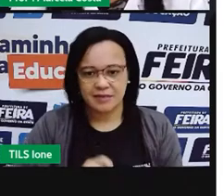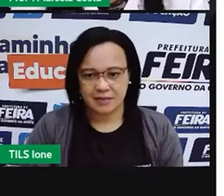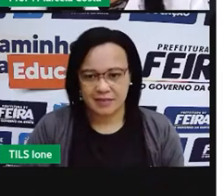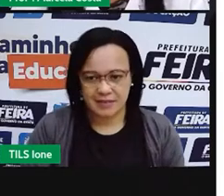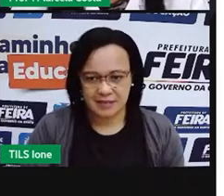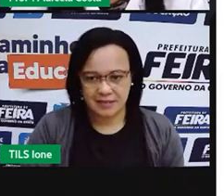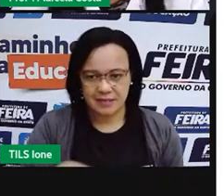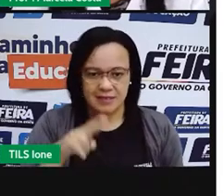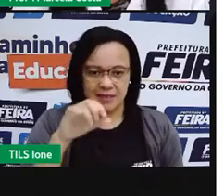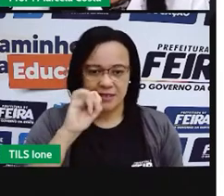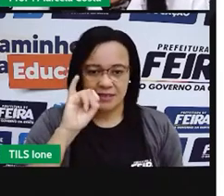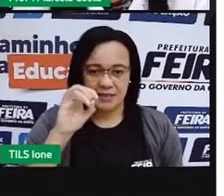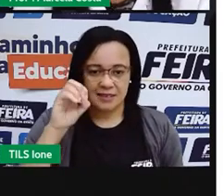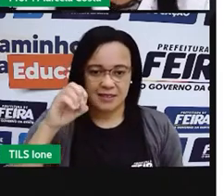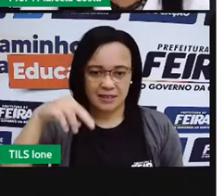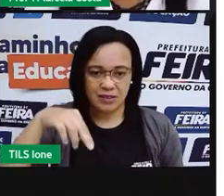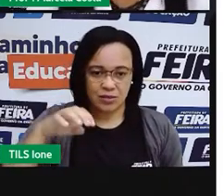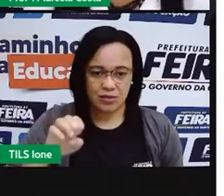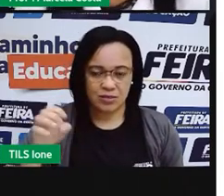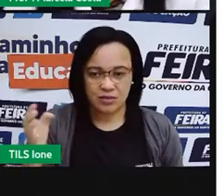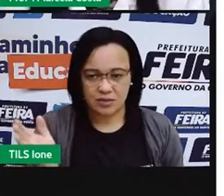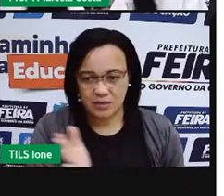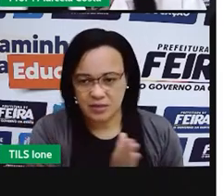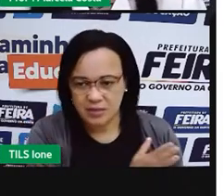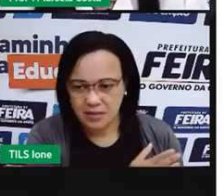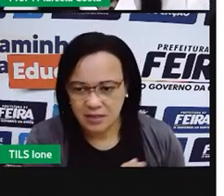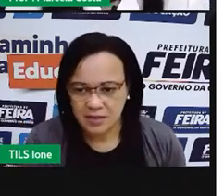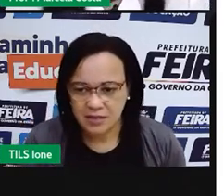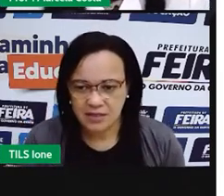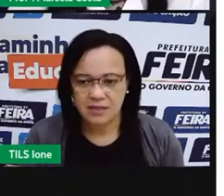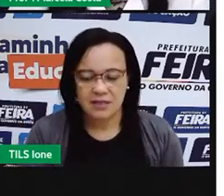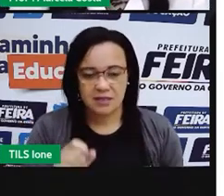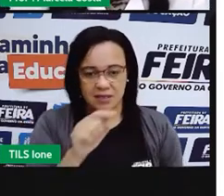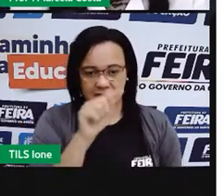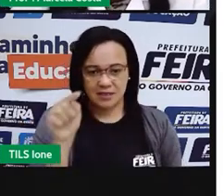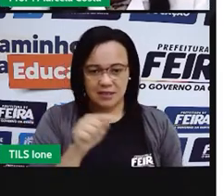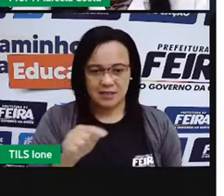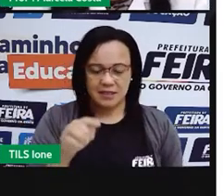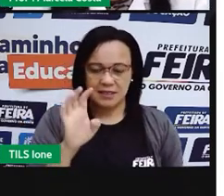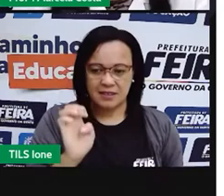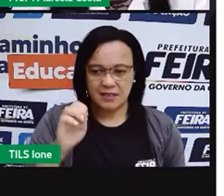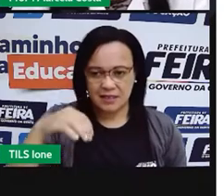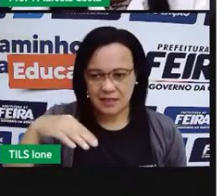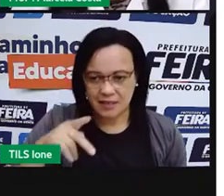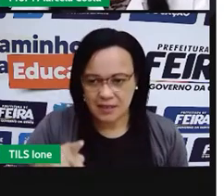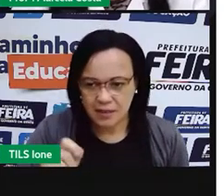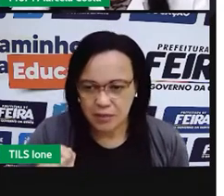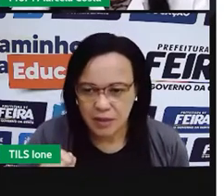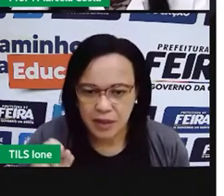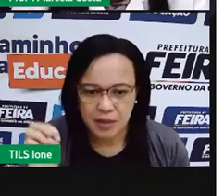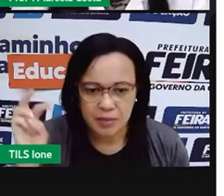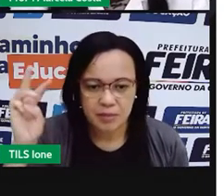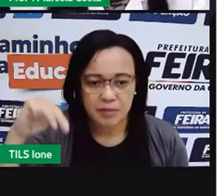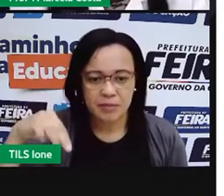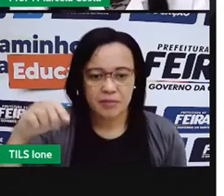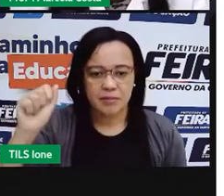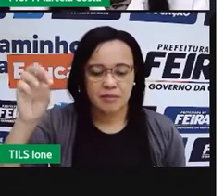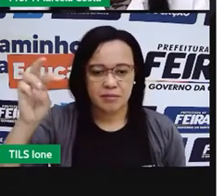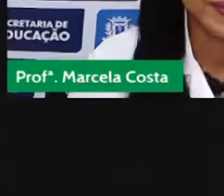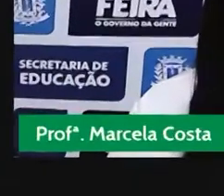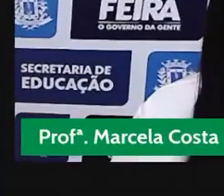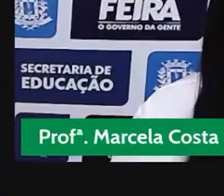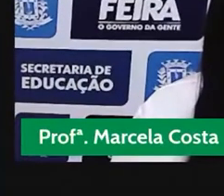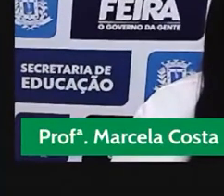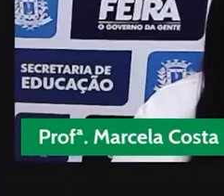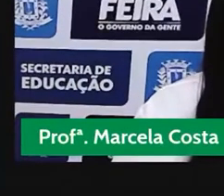Eunice Zeber. Vou acessar o livro para a gente acompanhar a leitura dessa história, certo?